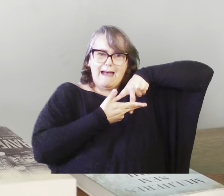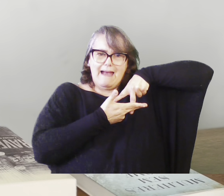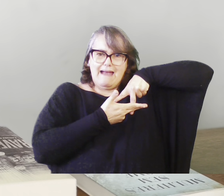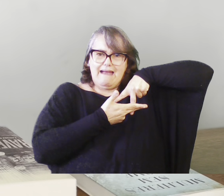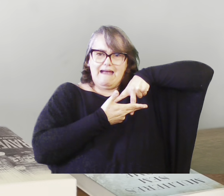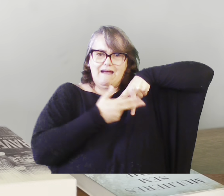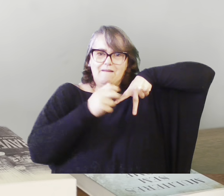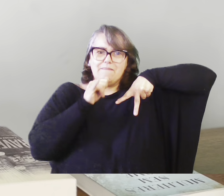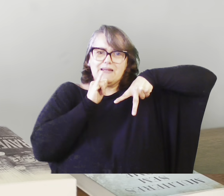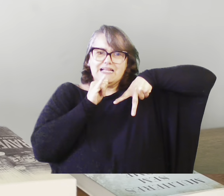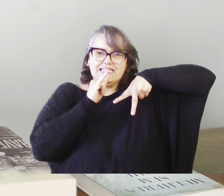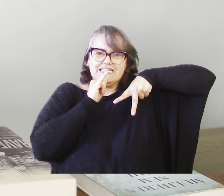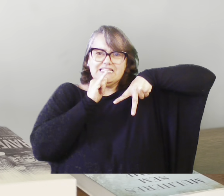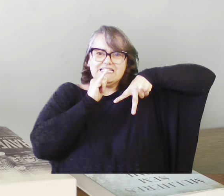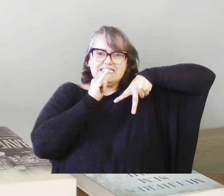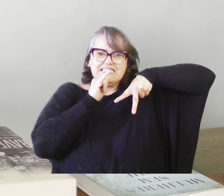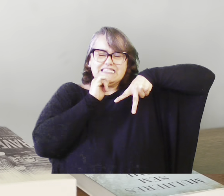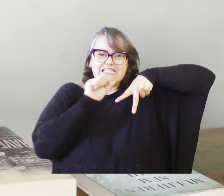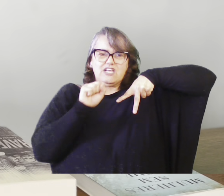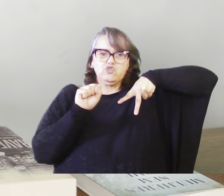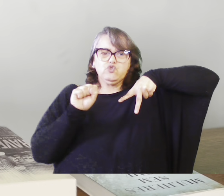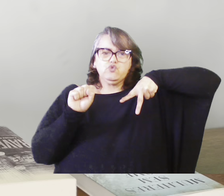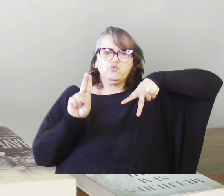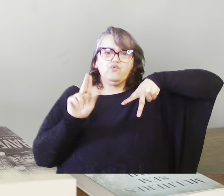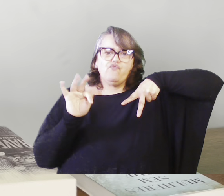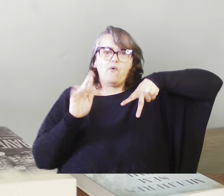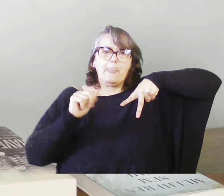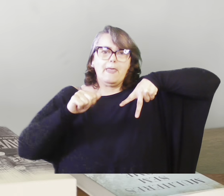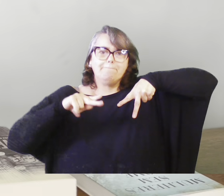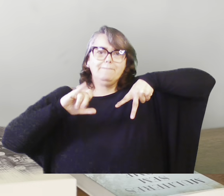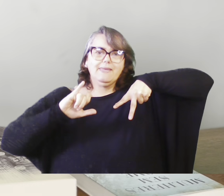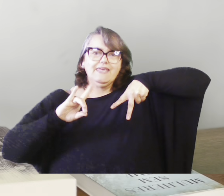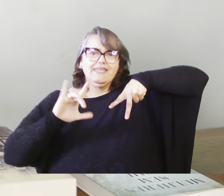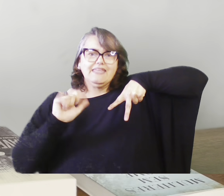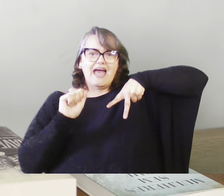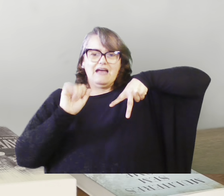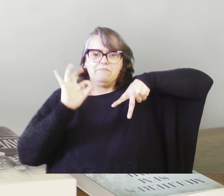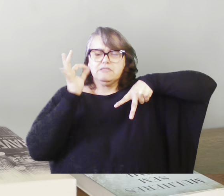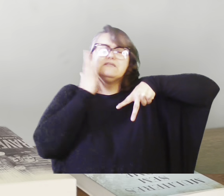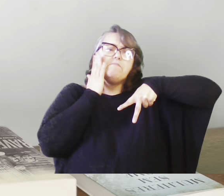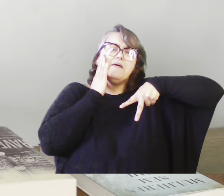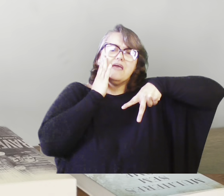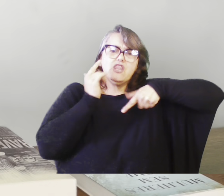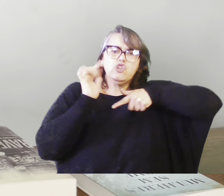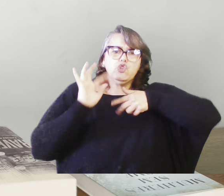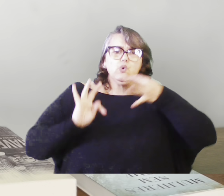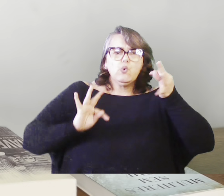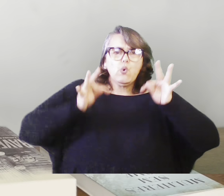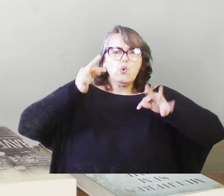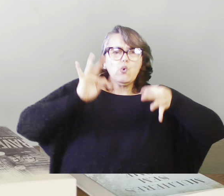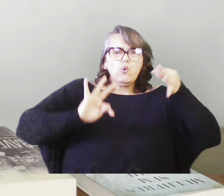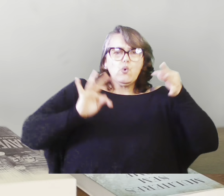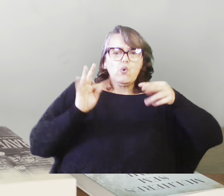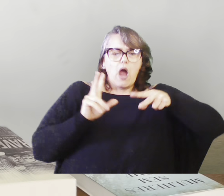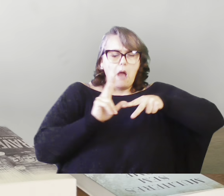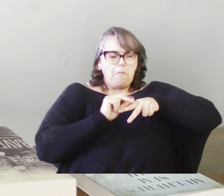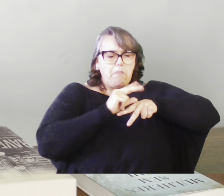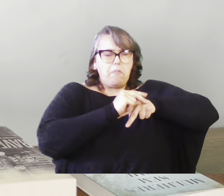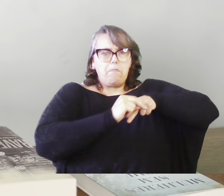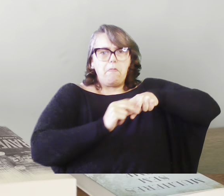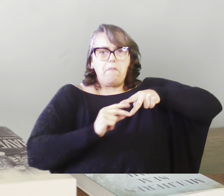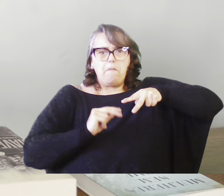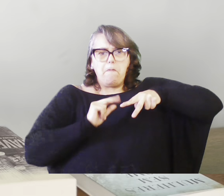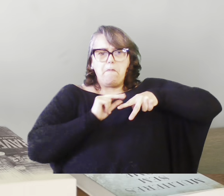operadas e para testar sulfonamida, para saber se essa substância era eficaz no tratamento